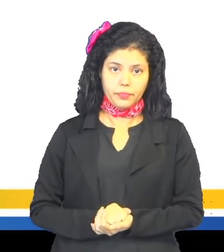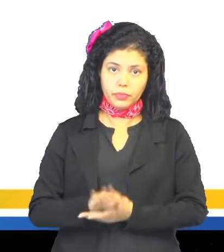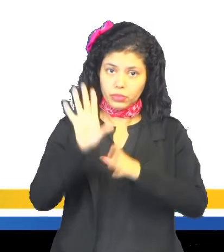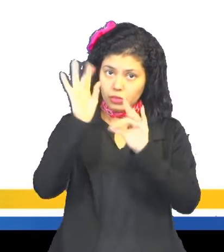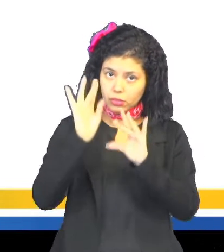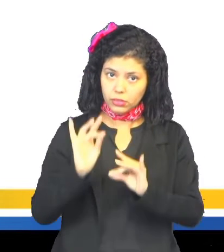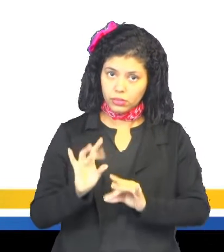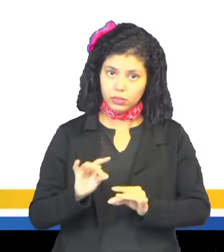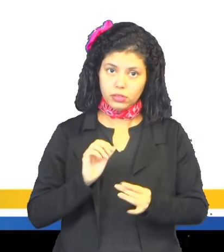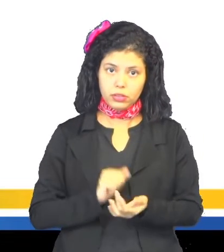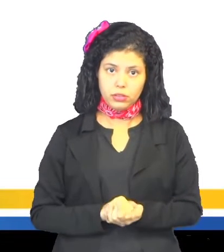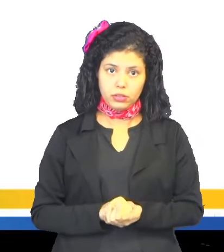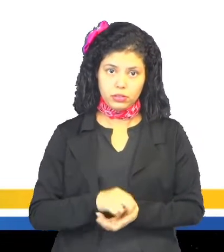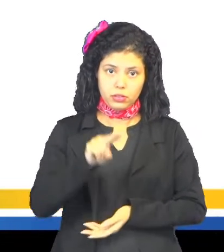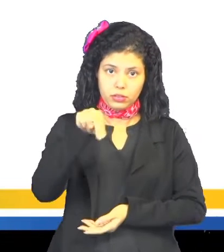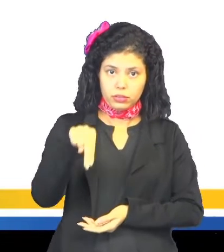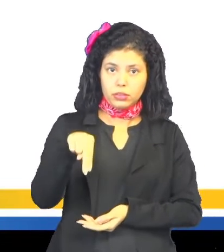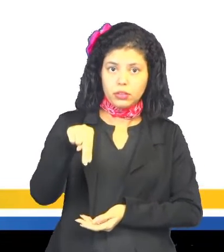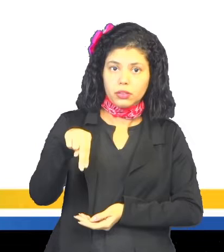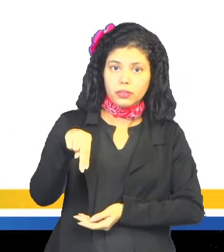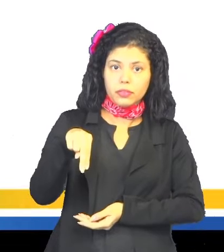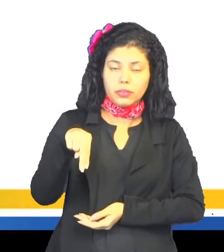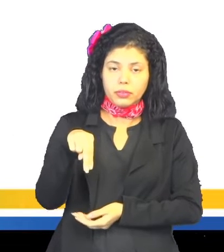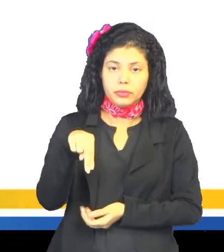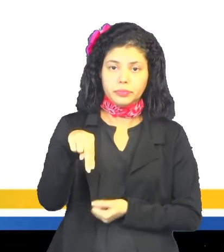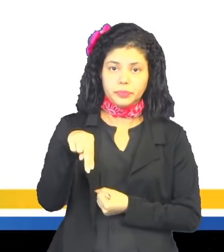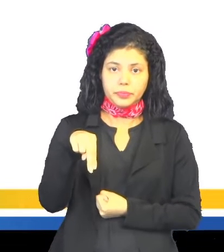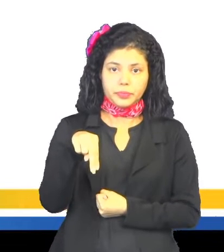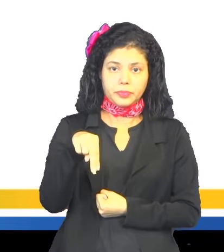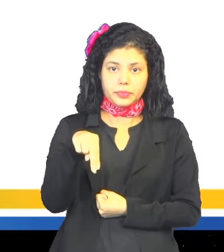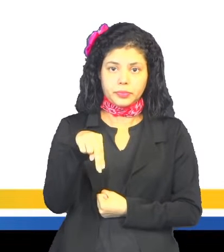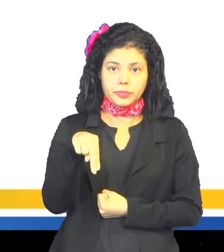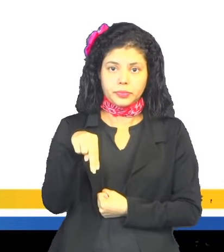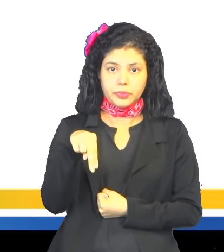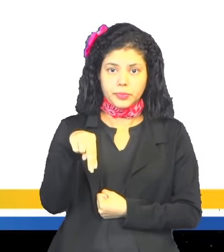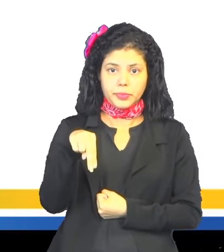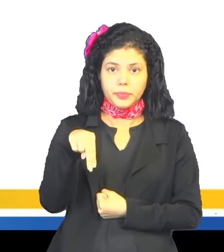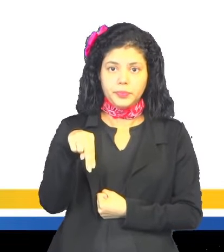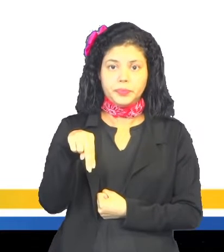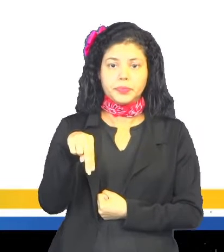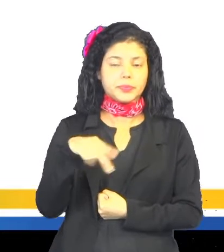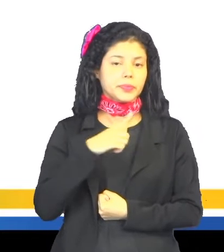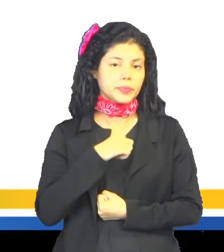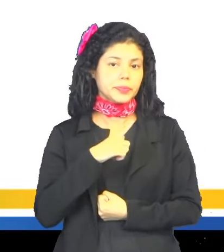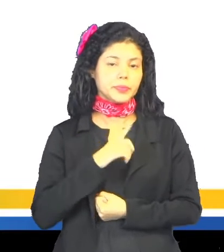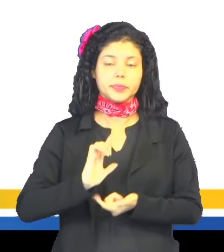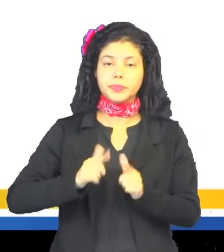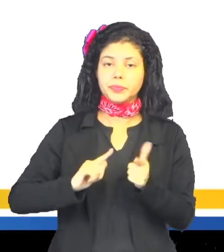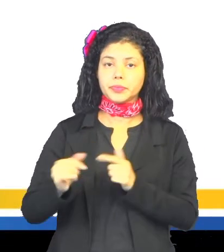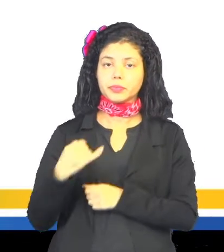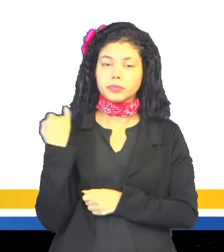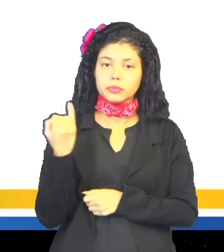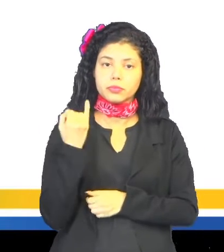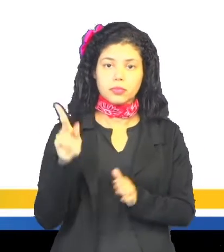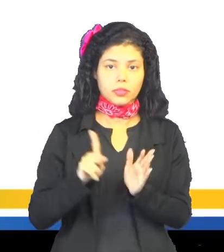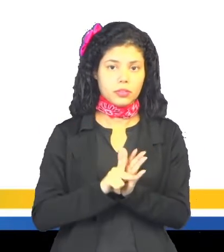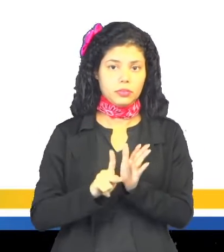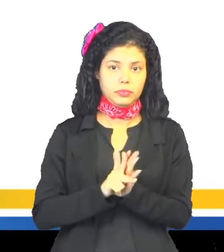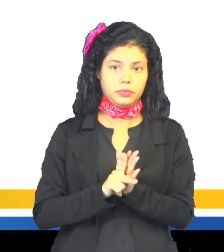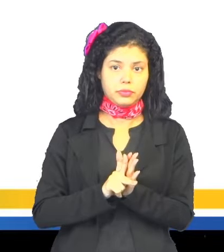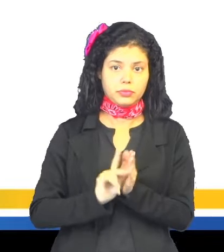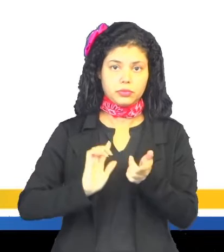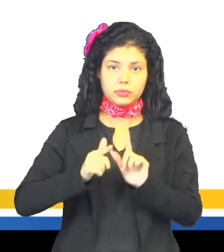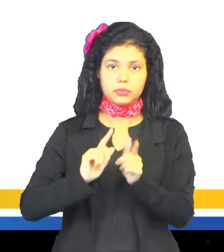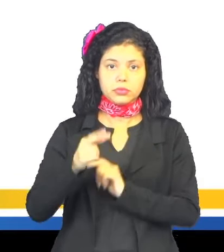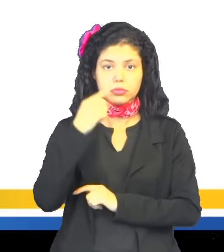eu deixo tá com aquela n né a n i s a n e l é uma letra específica da